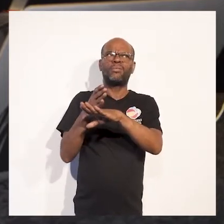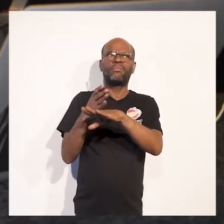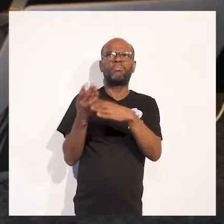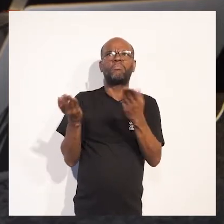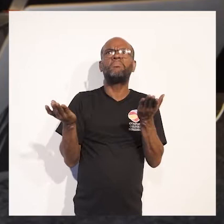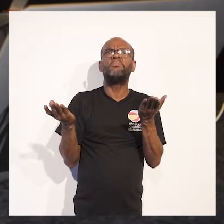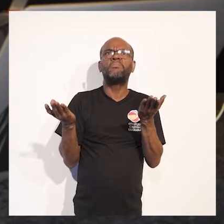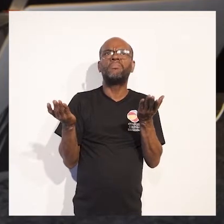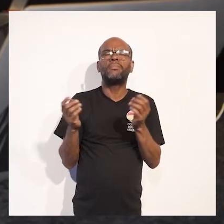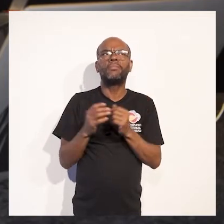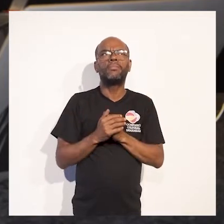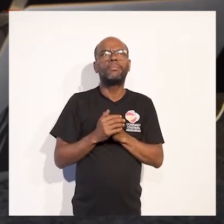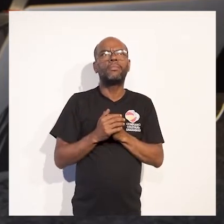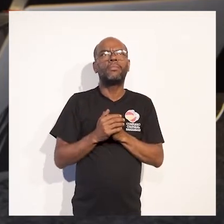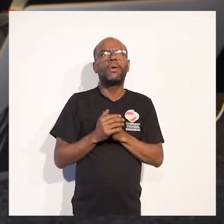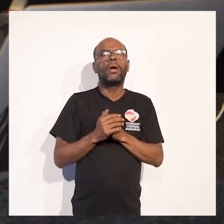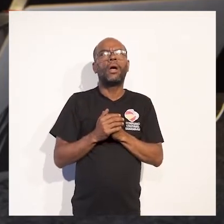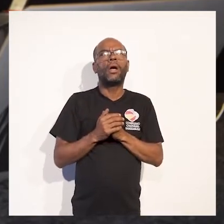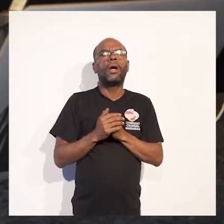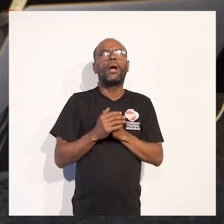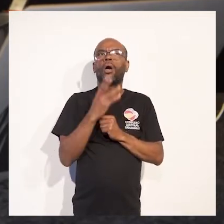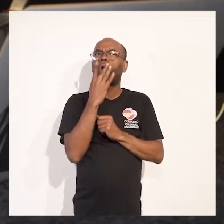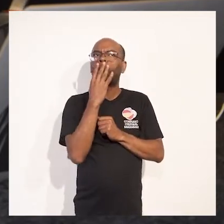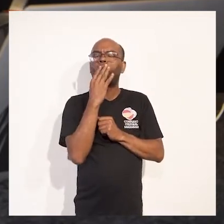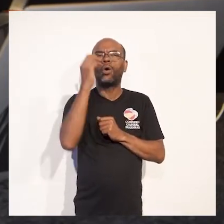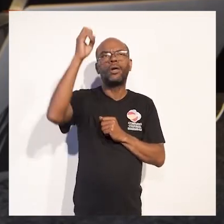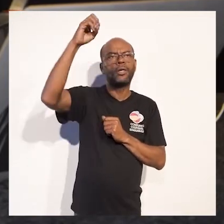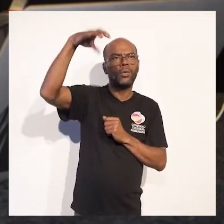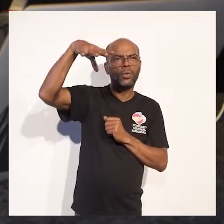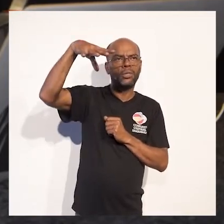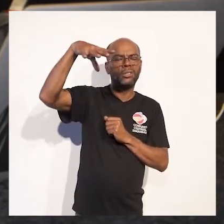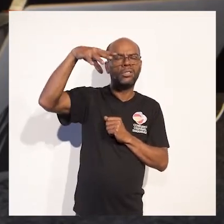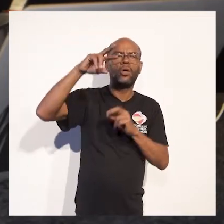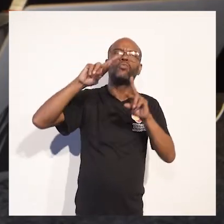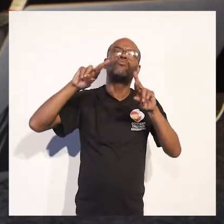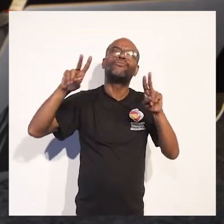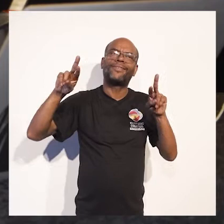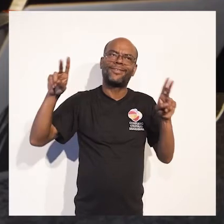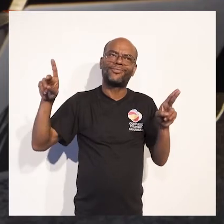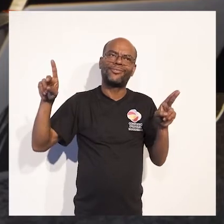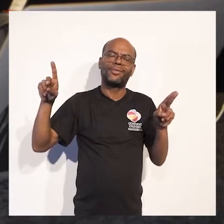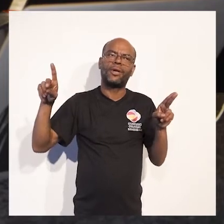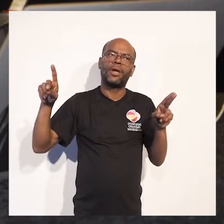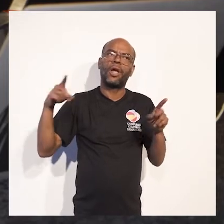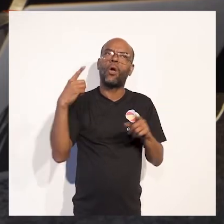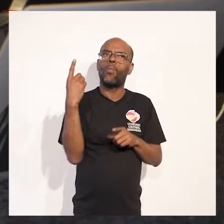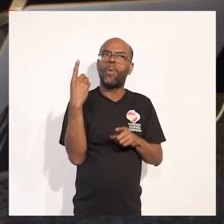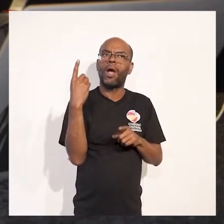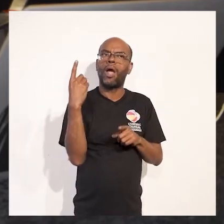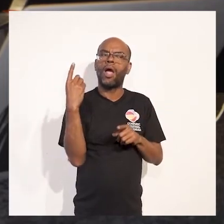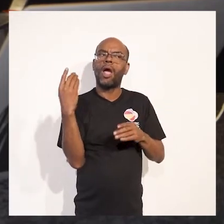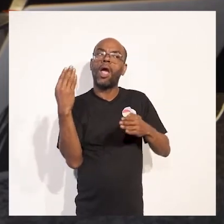Sim, isso é verdade. Cor-luz é diferente de cor-pigmento, mas uma